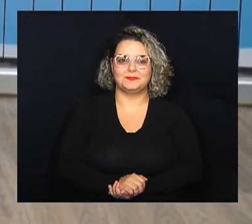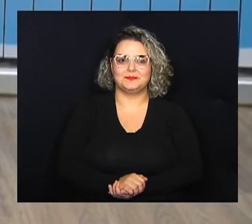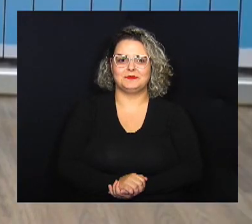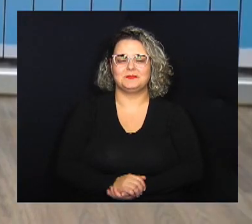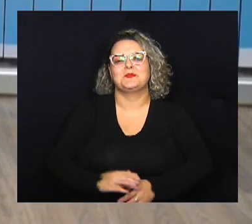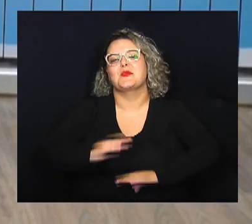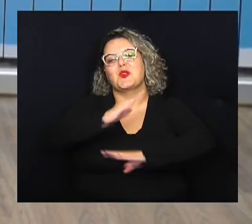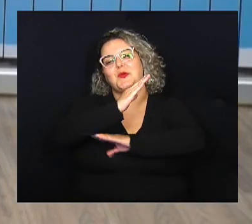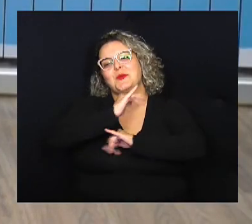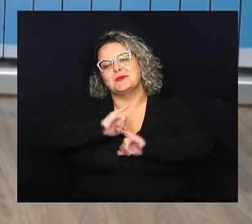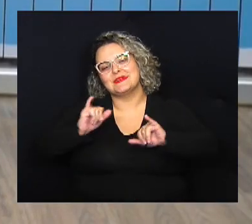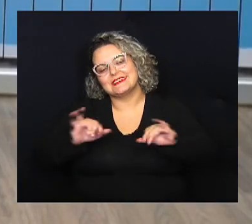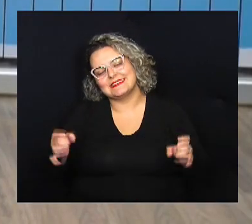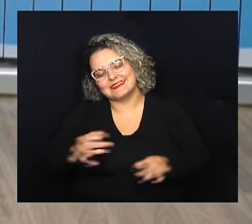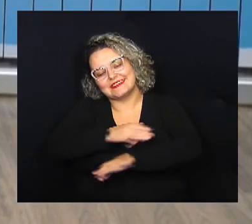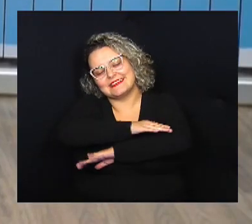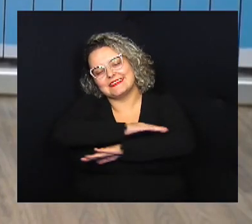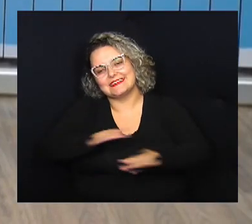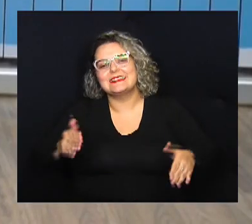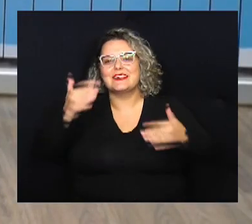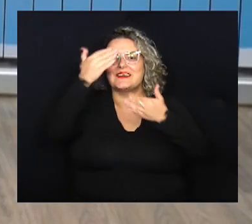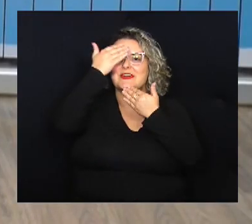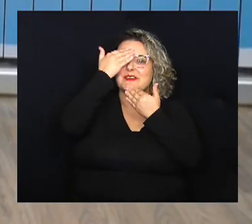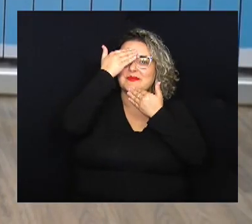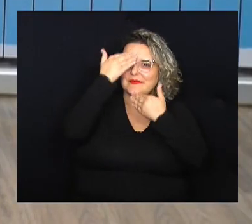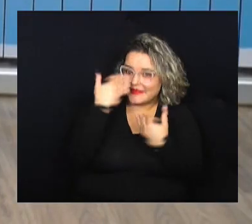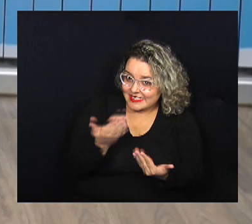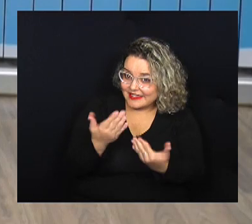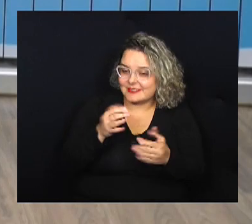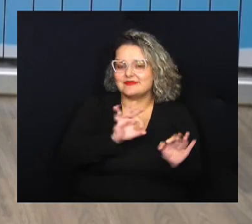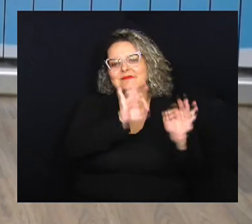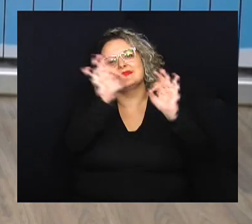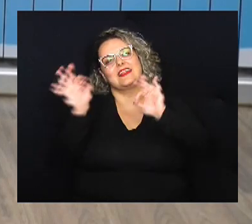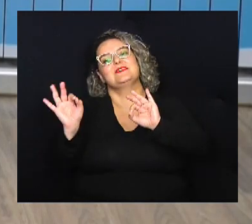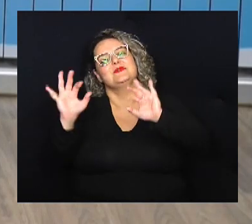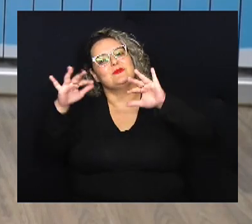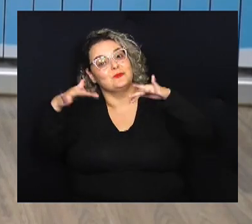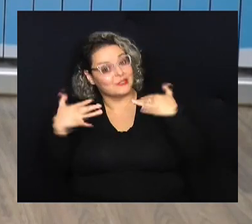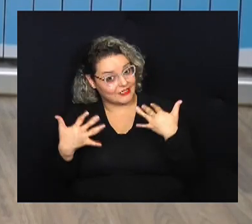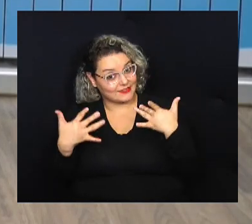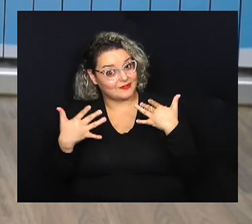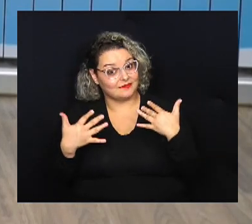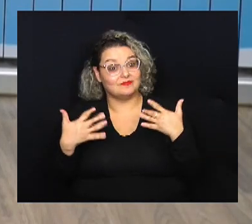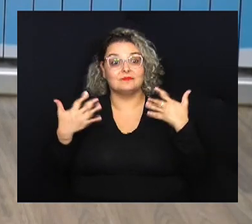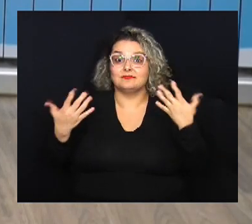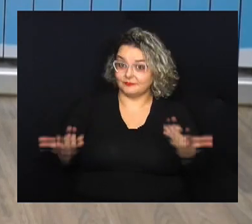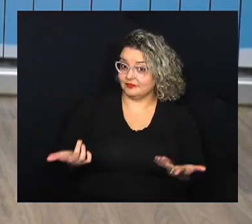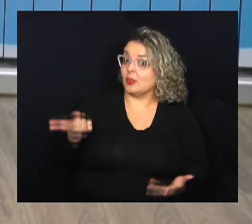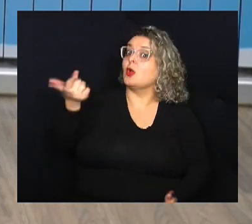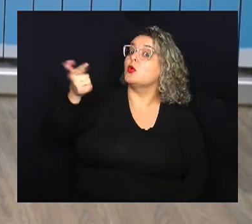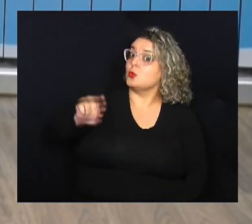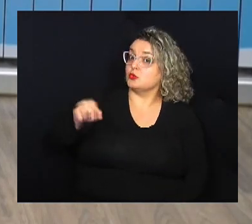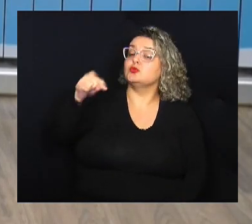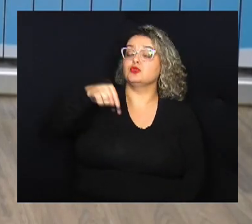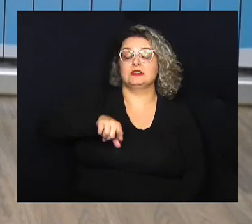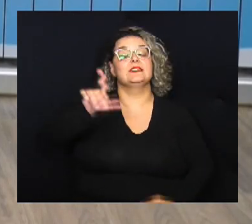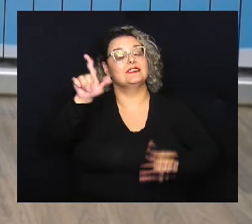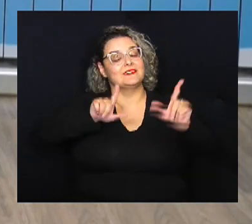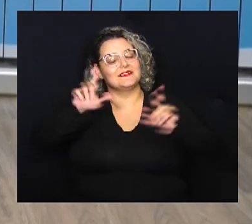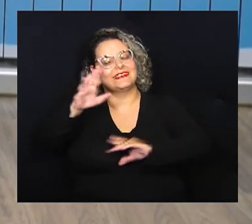Câmara Notícia fica por aqui. Muito obrigado pela sua companhia, pela sua audiência. Continue aqui na TV